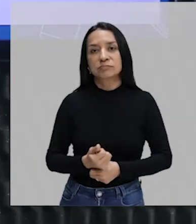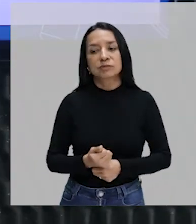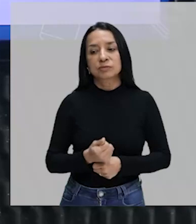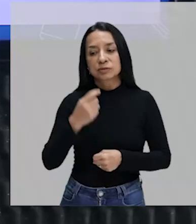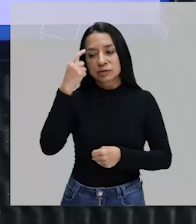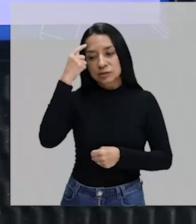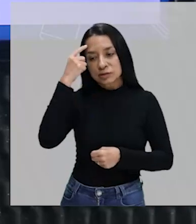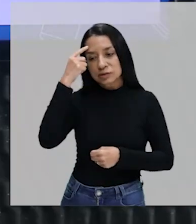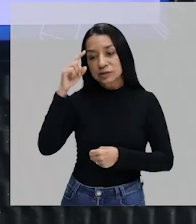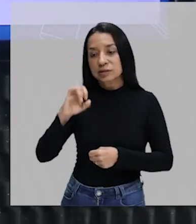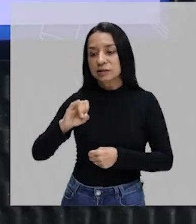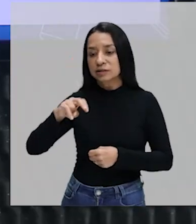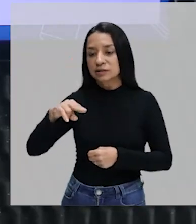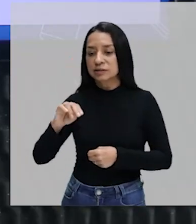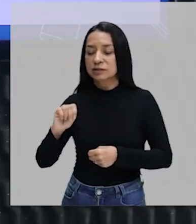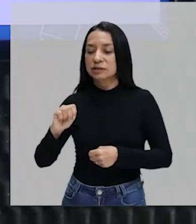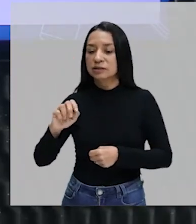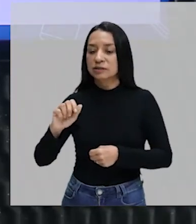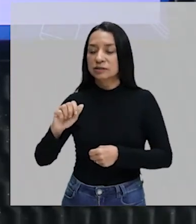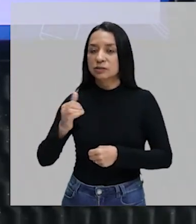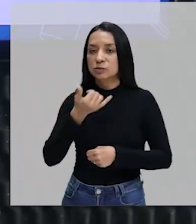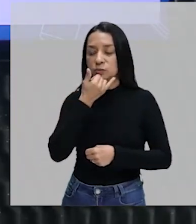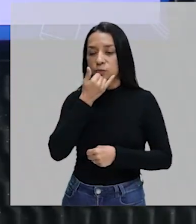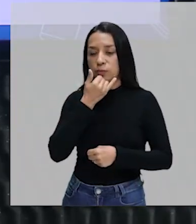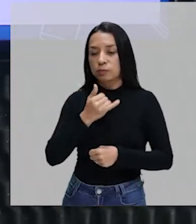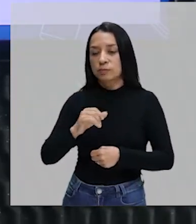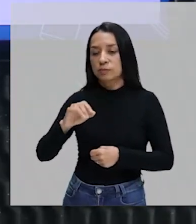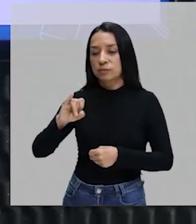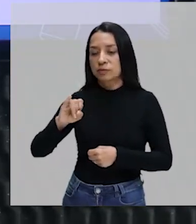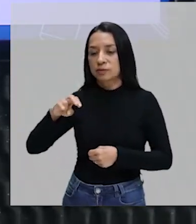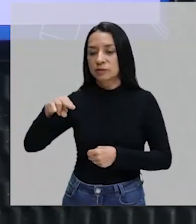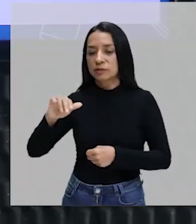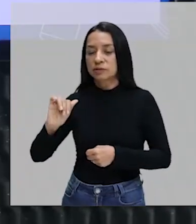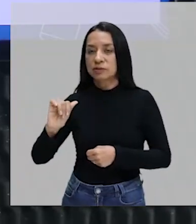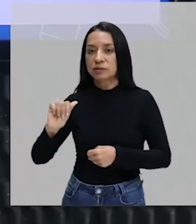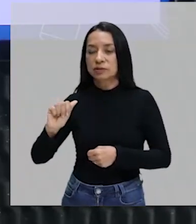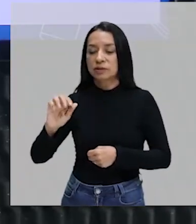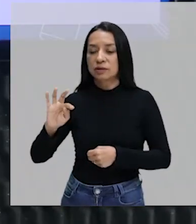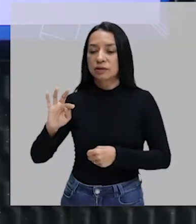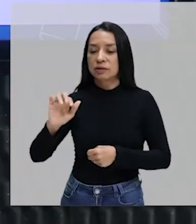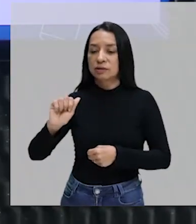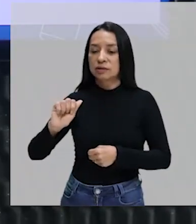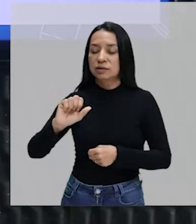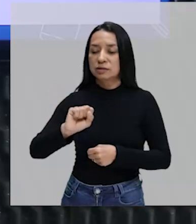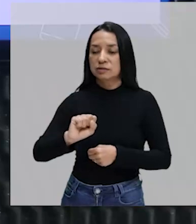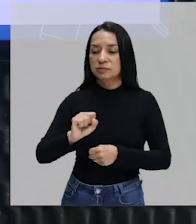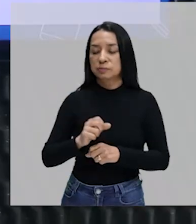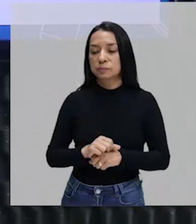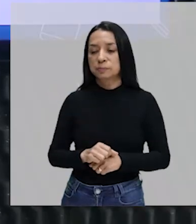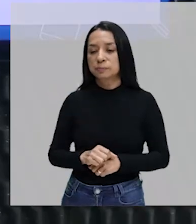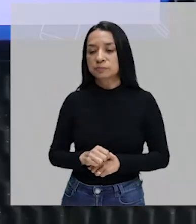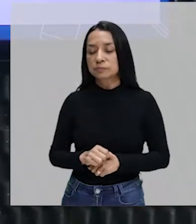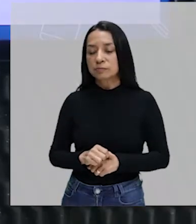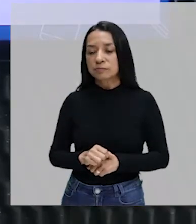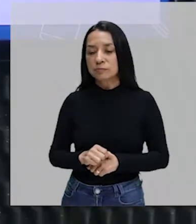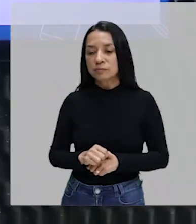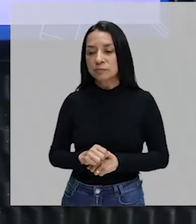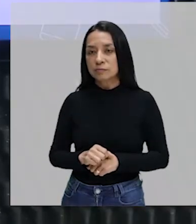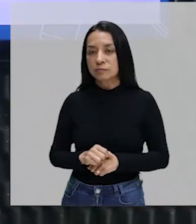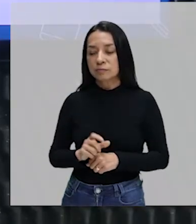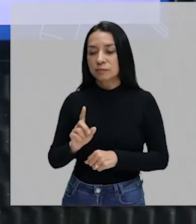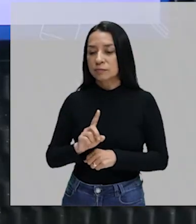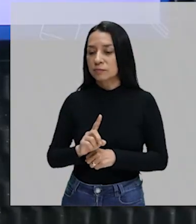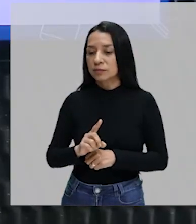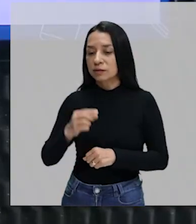cartesianas, racionalistas. Melhor. Fica melhor, tira o autor. Bota o racionalismo. Ok? Então,